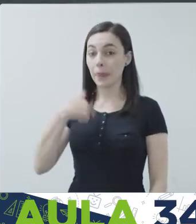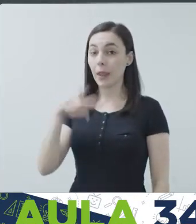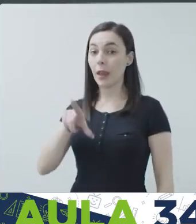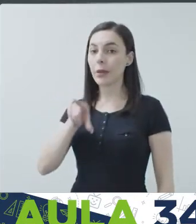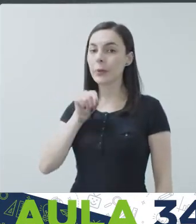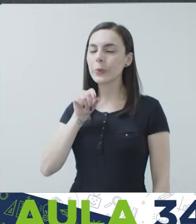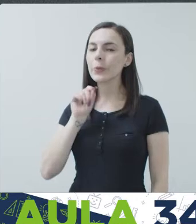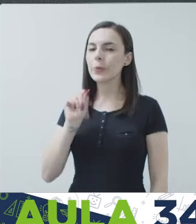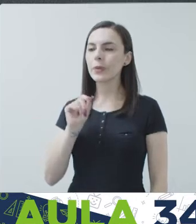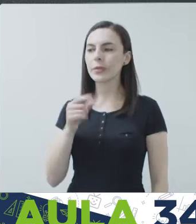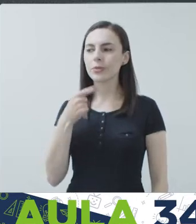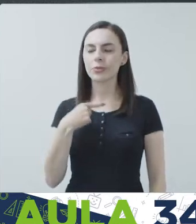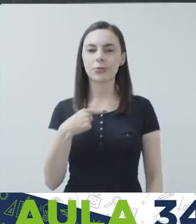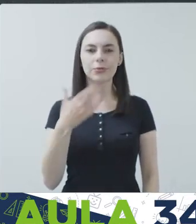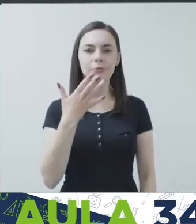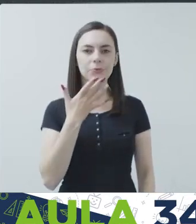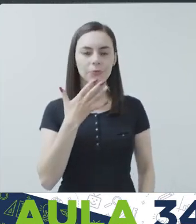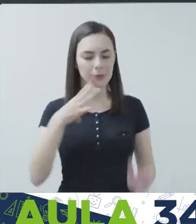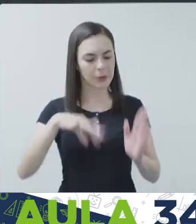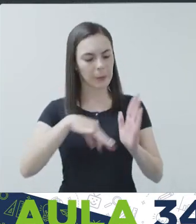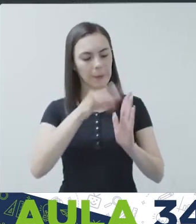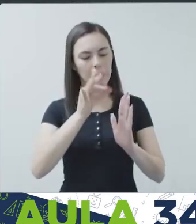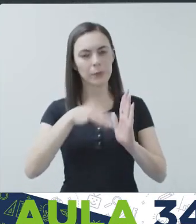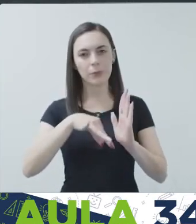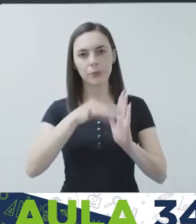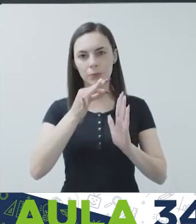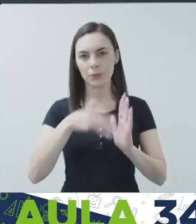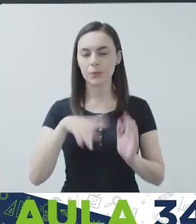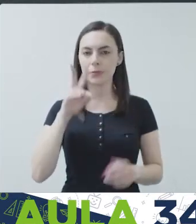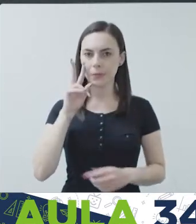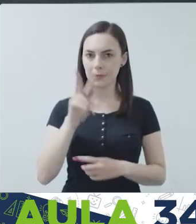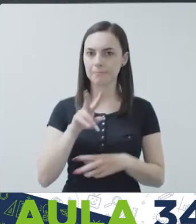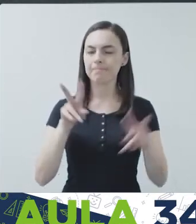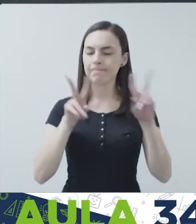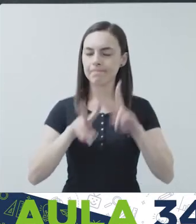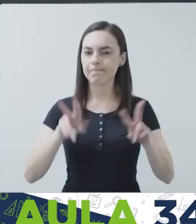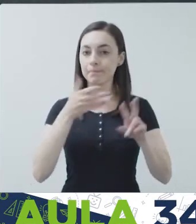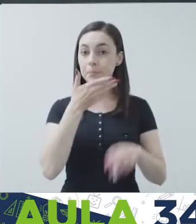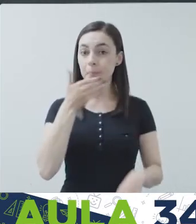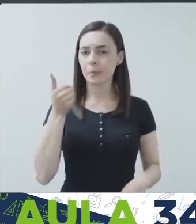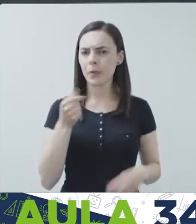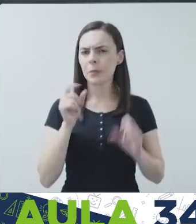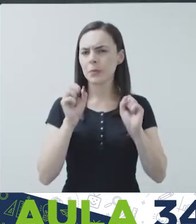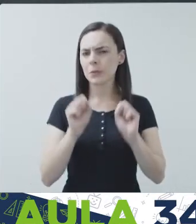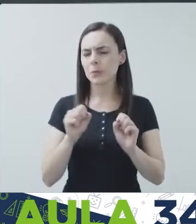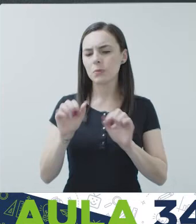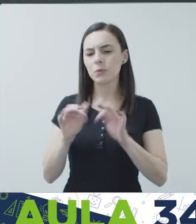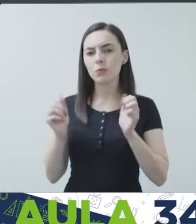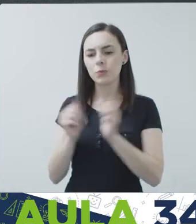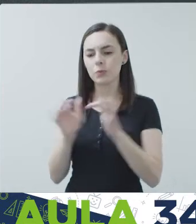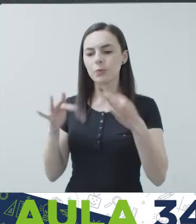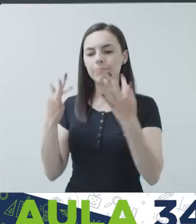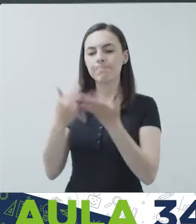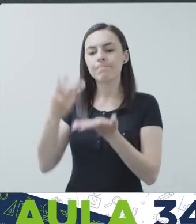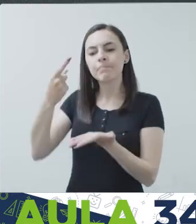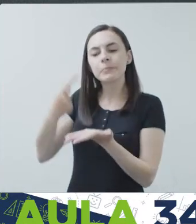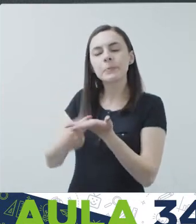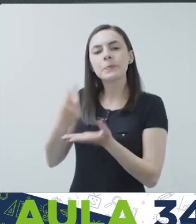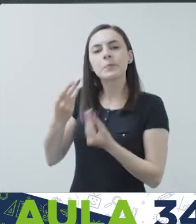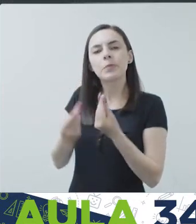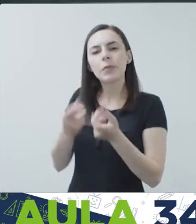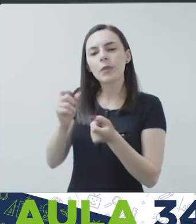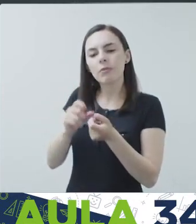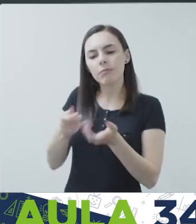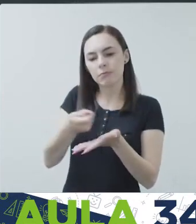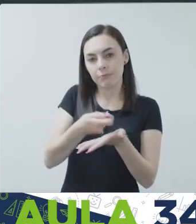para a gente fazer. Vai ficar bem bonito, vai aparecer aí para vocês. Mas vocês combinem com a família como é que vocês podem fazer